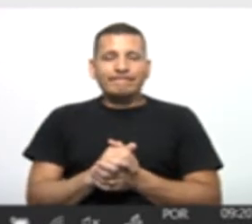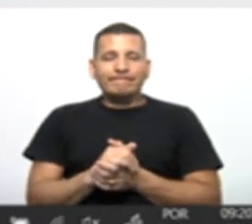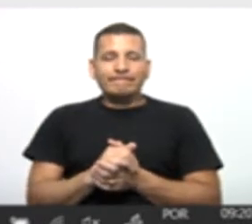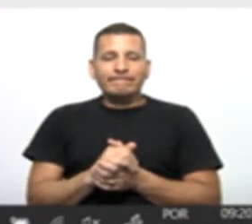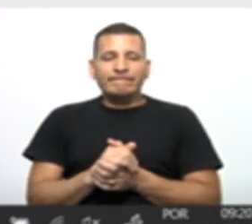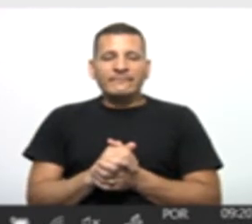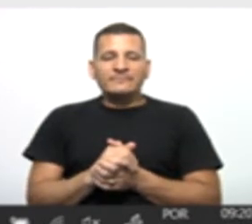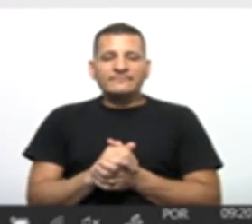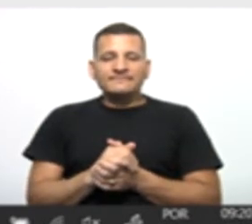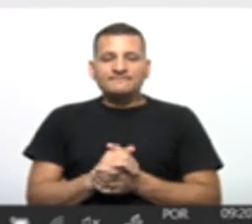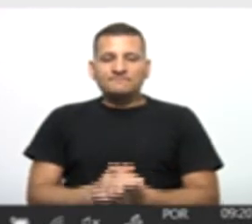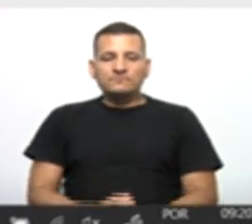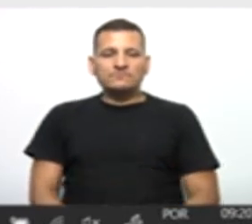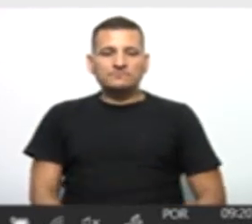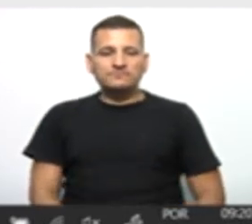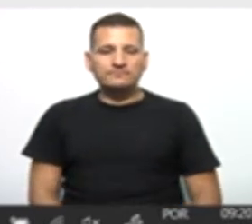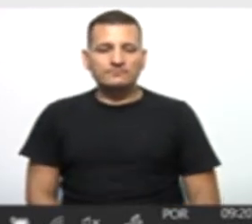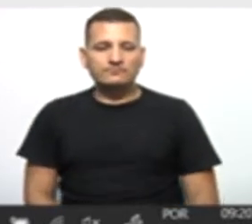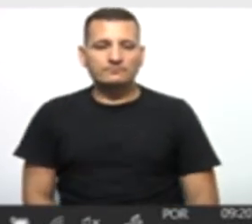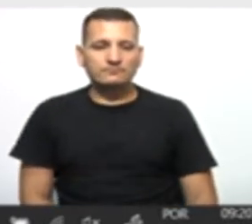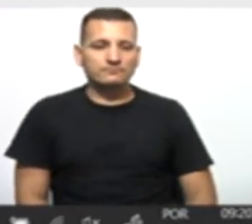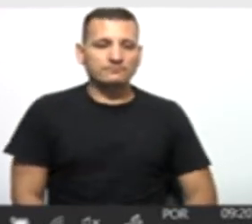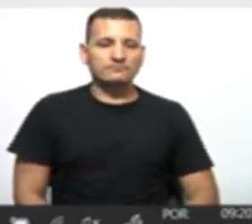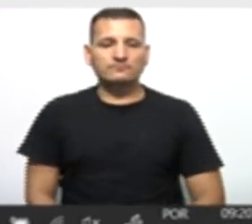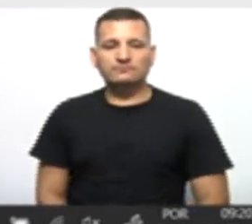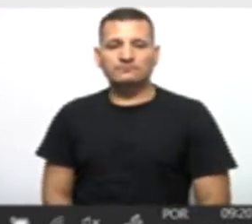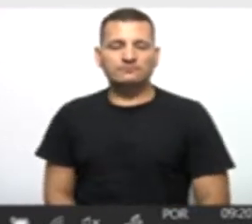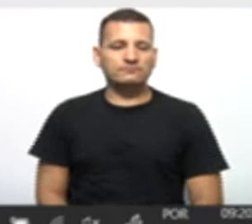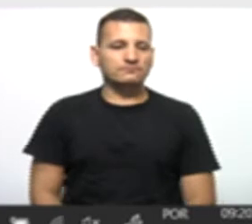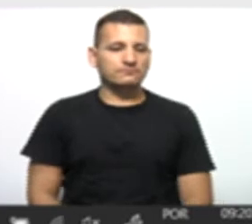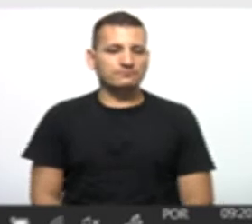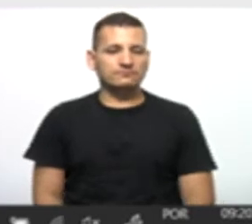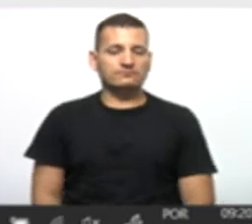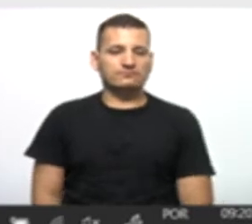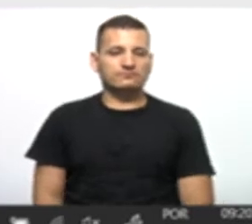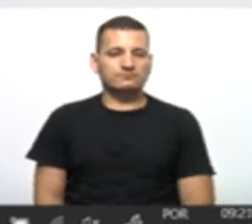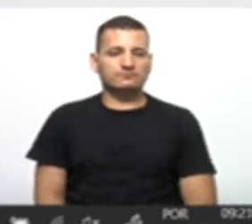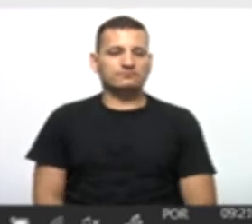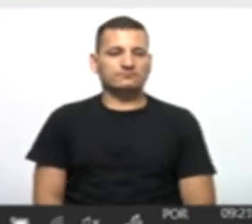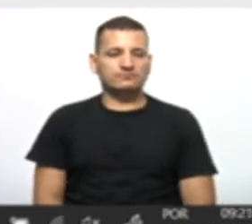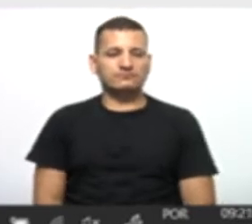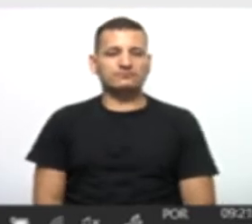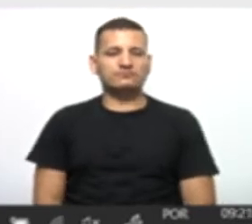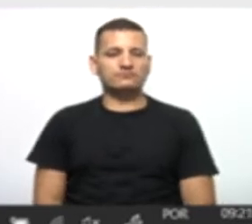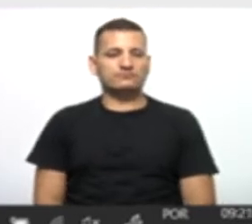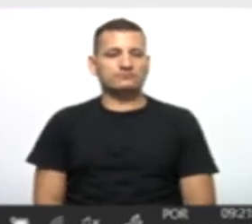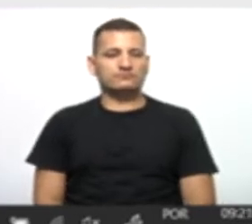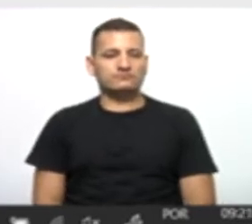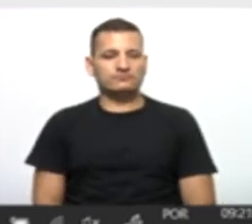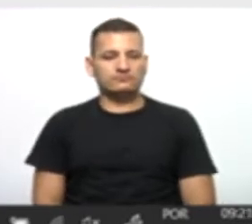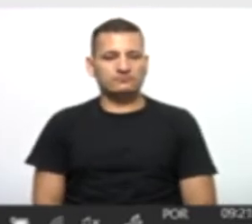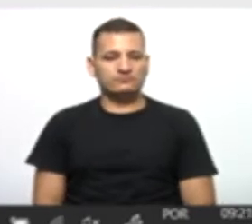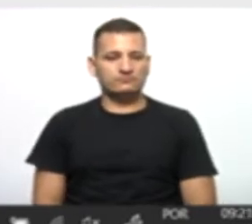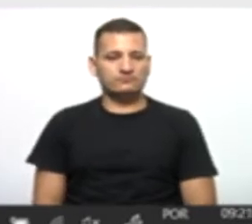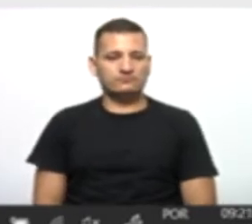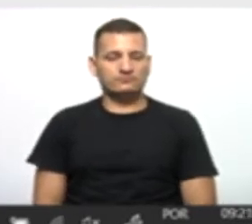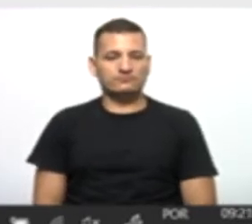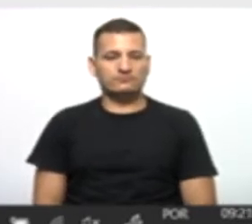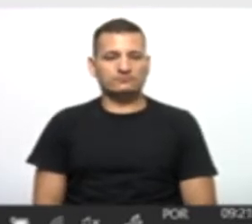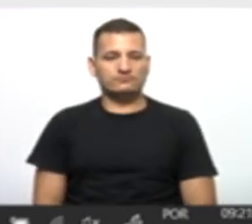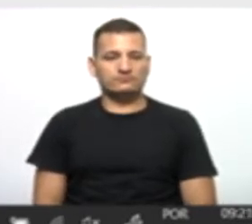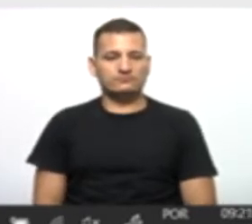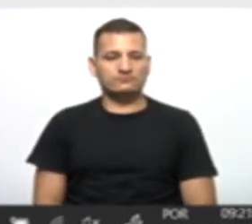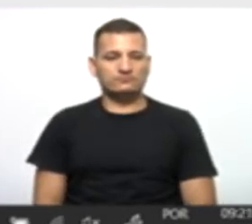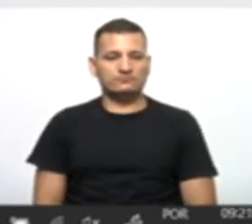ponto e vírgula, nós temos aqui o telefone, o número do telefone, e ele pertence a 1, 2, 3, 4, 5, que é